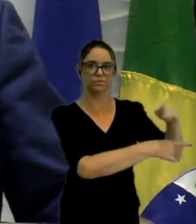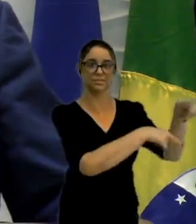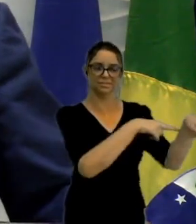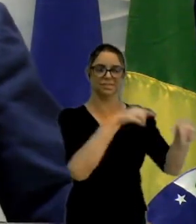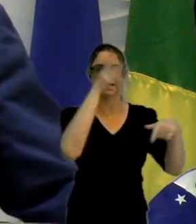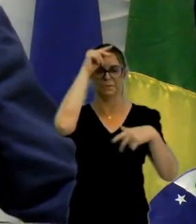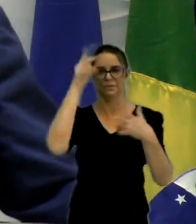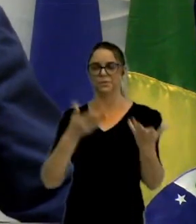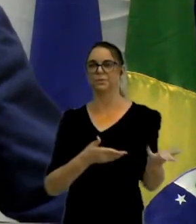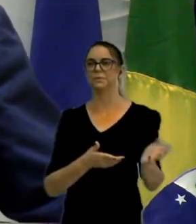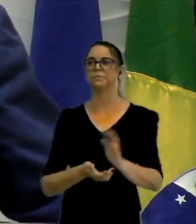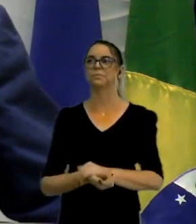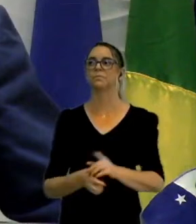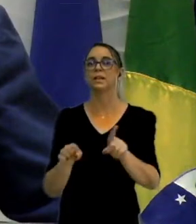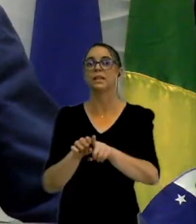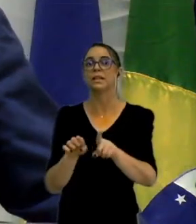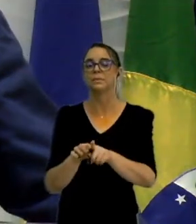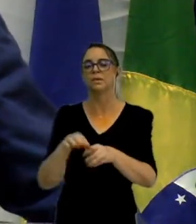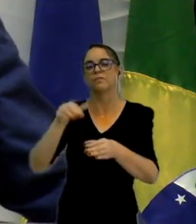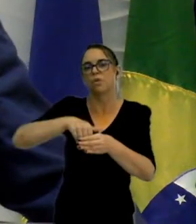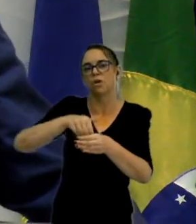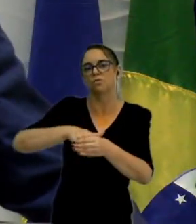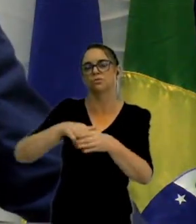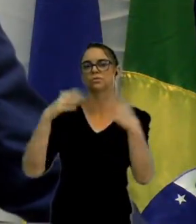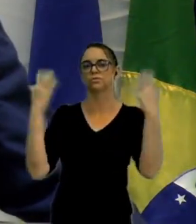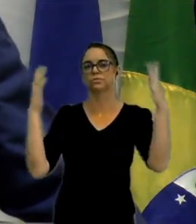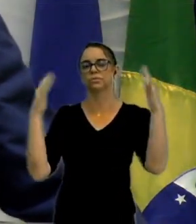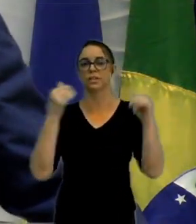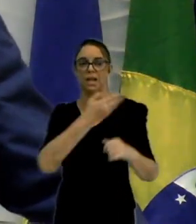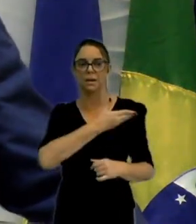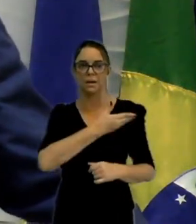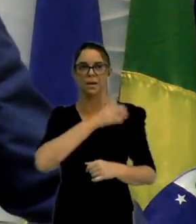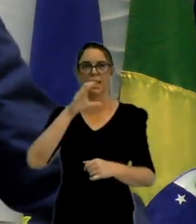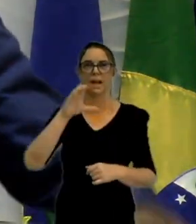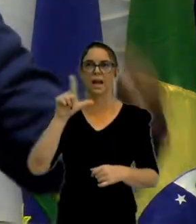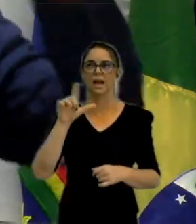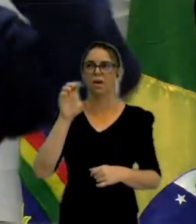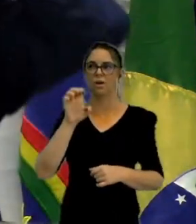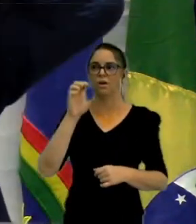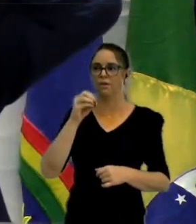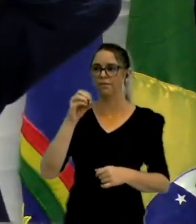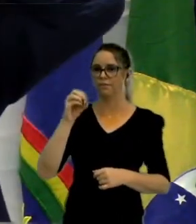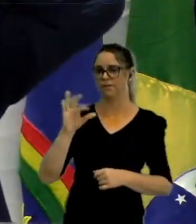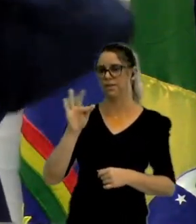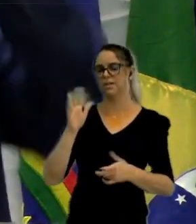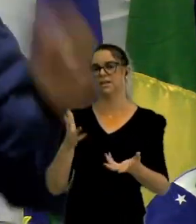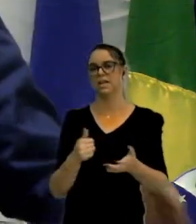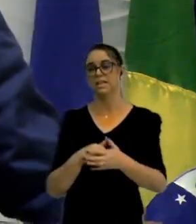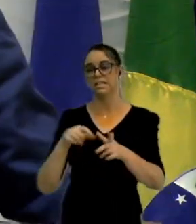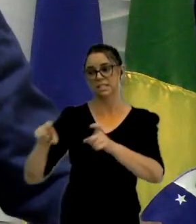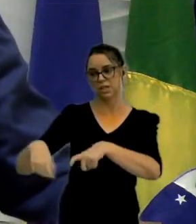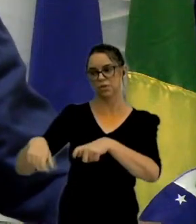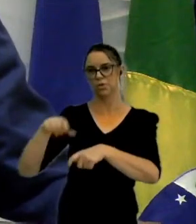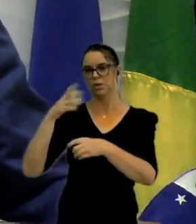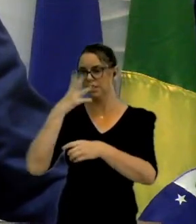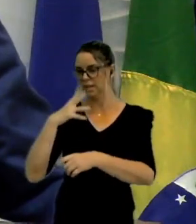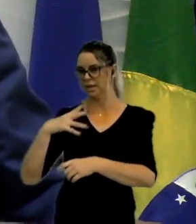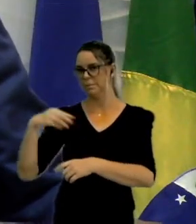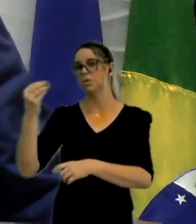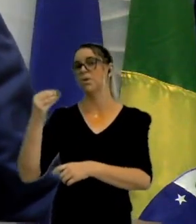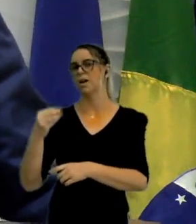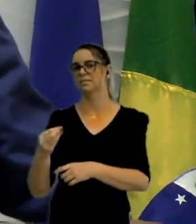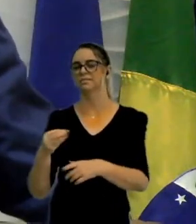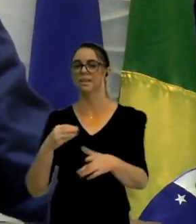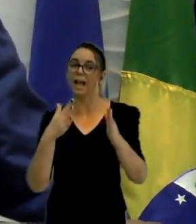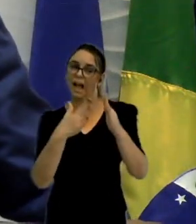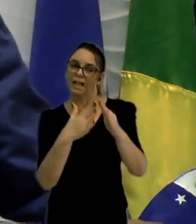Também quero mandar um voto de aplauso para o meu amigo Cleófilo, lá no sítio Tamanduá, na Casa de